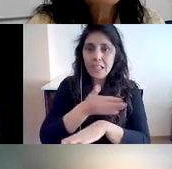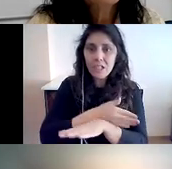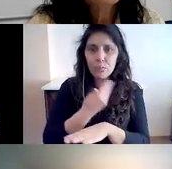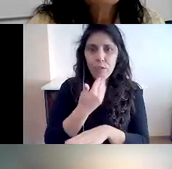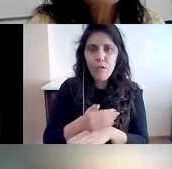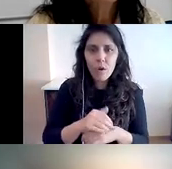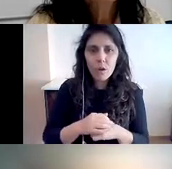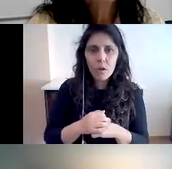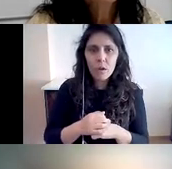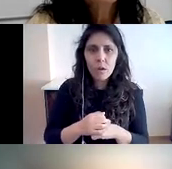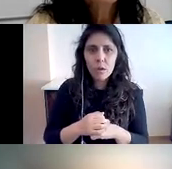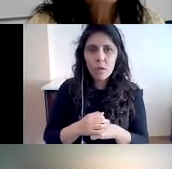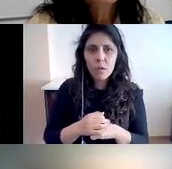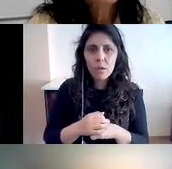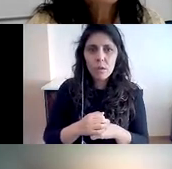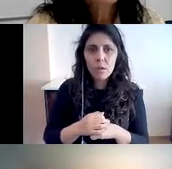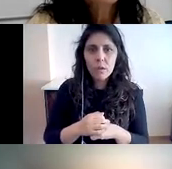uma anterior.